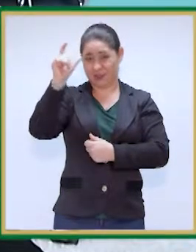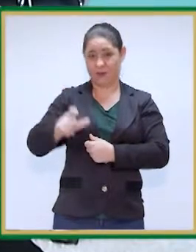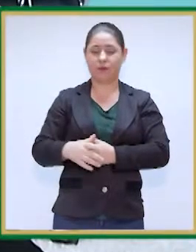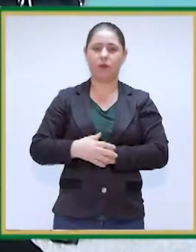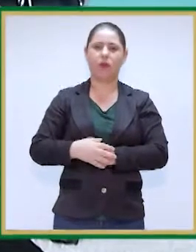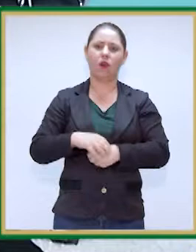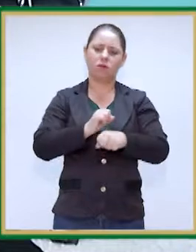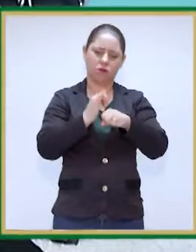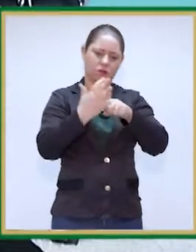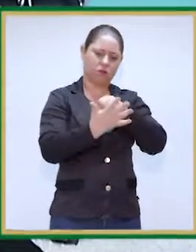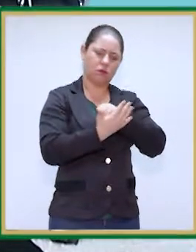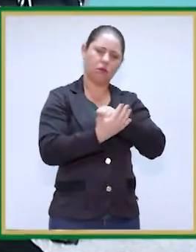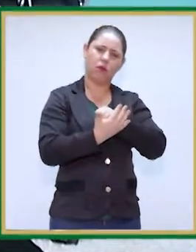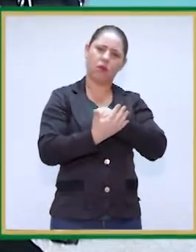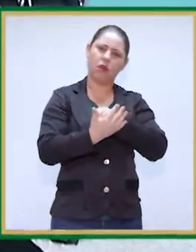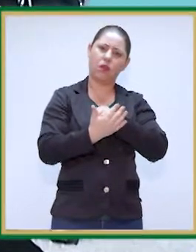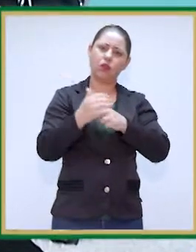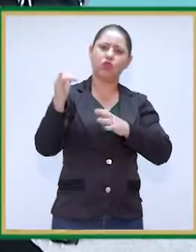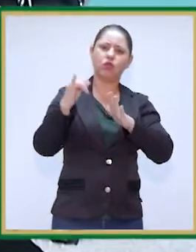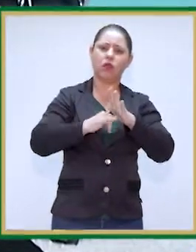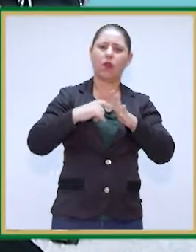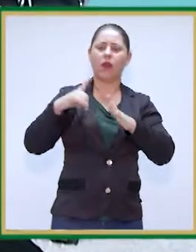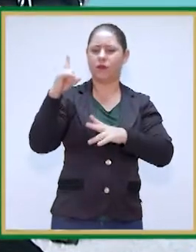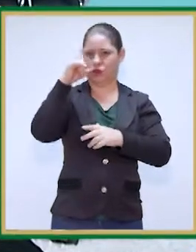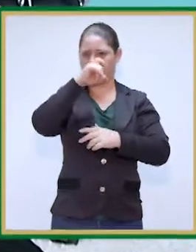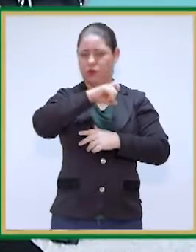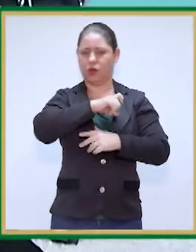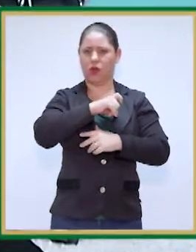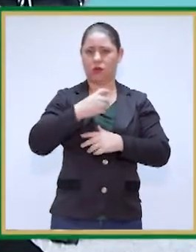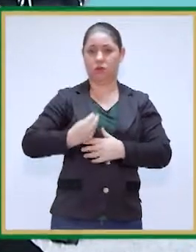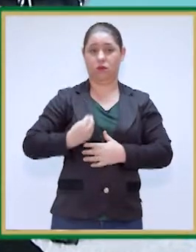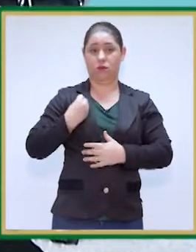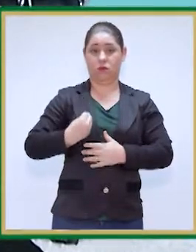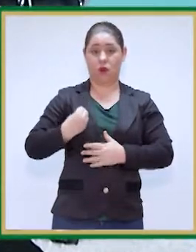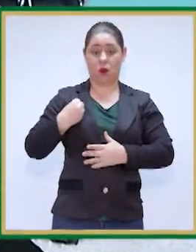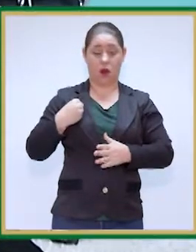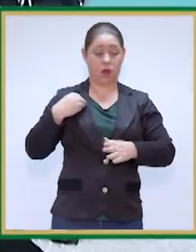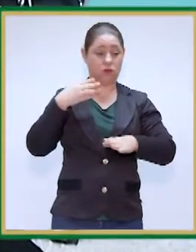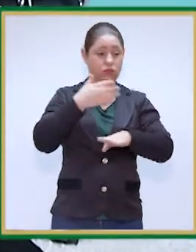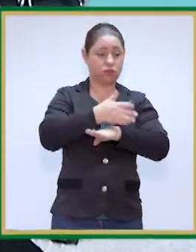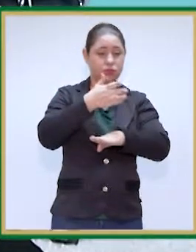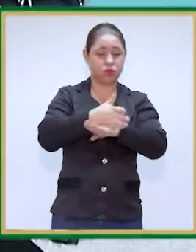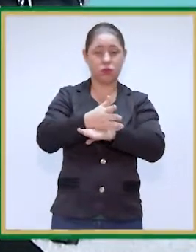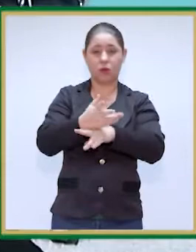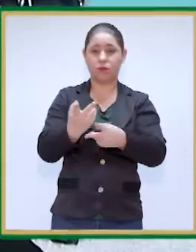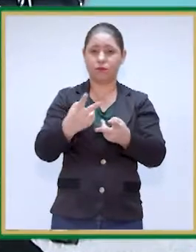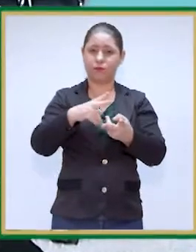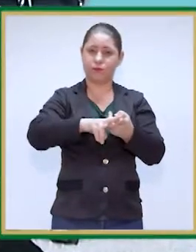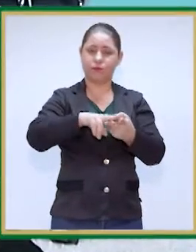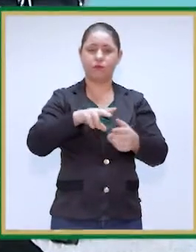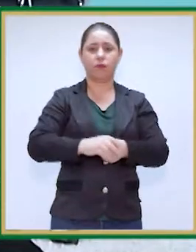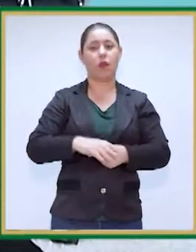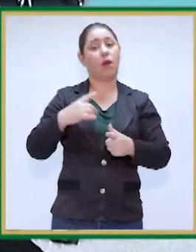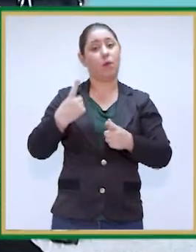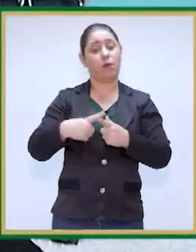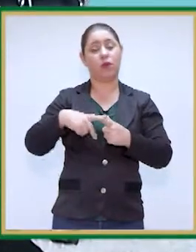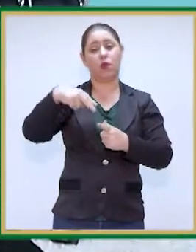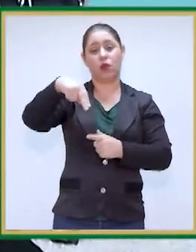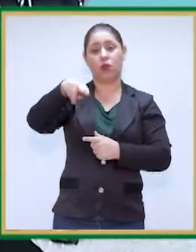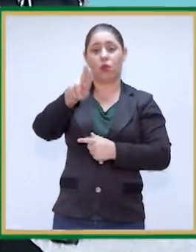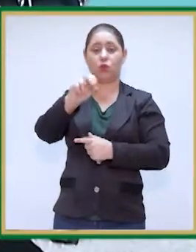Defensoria ela teve alguma dificuldade em se manter presente dentro das unidades prisionais? Porque o NUSPEN, pelo visto, ele atua